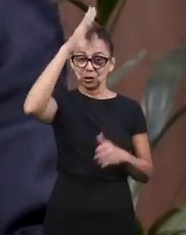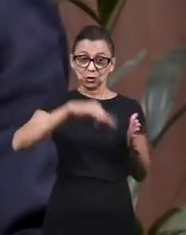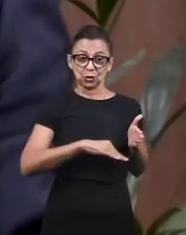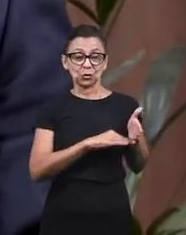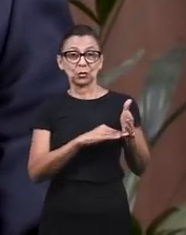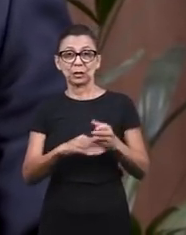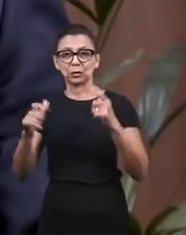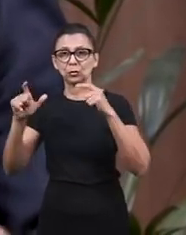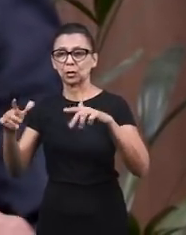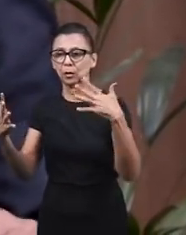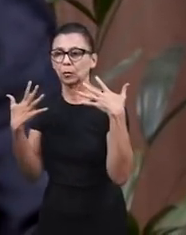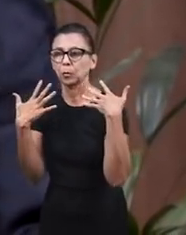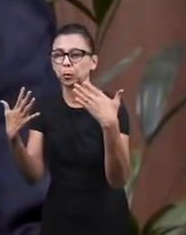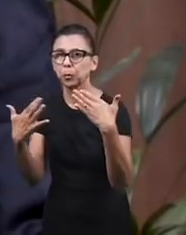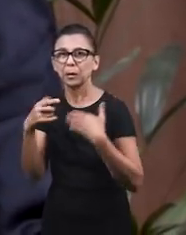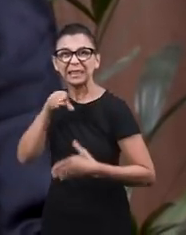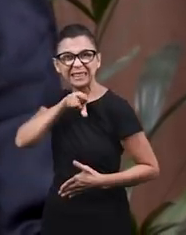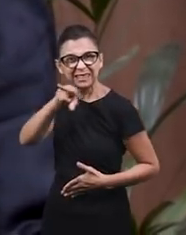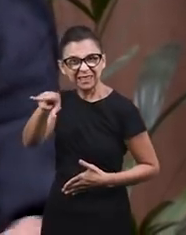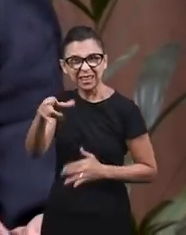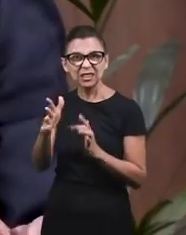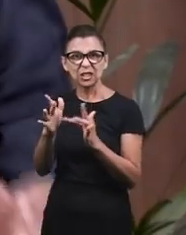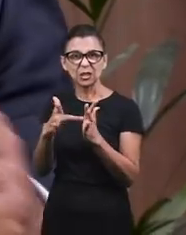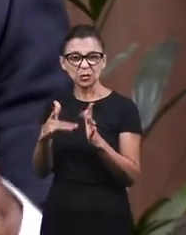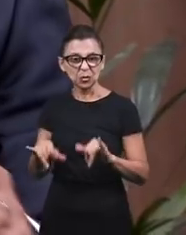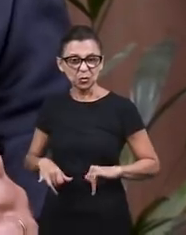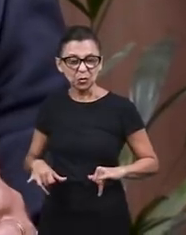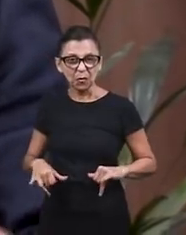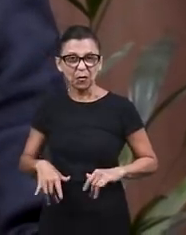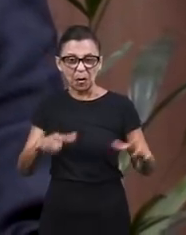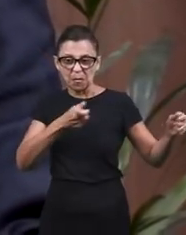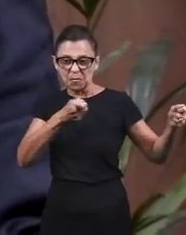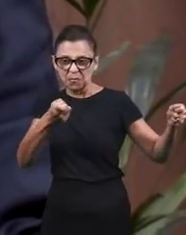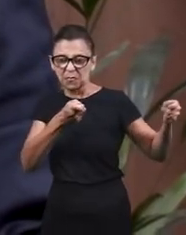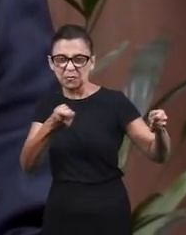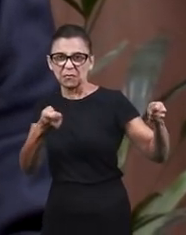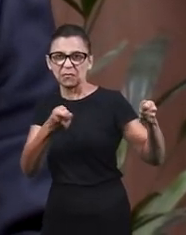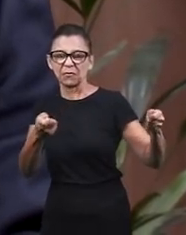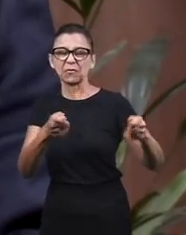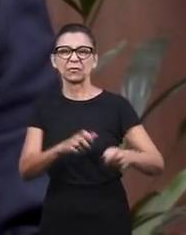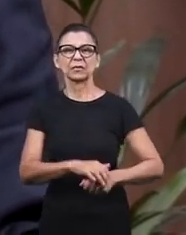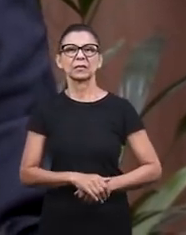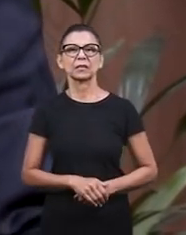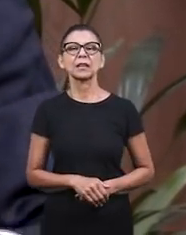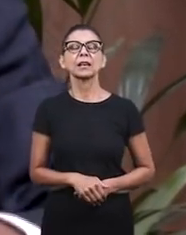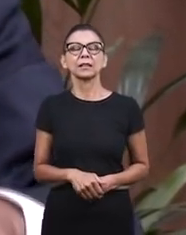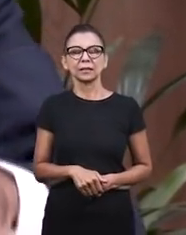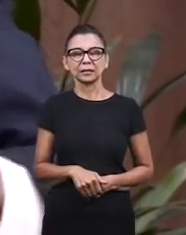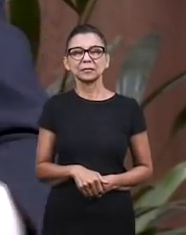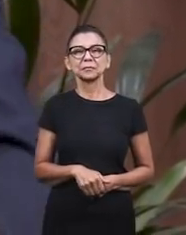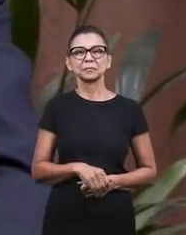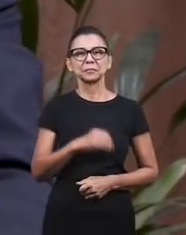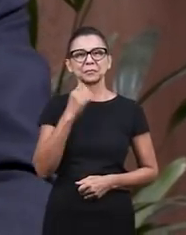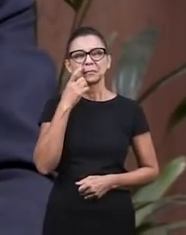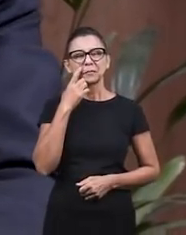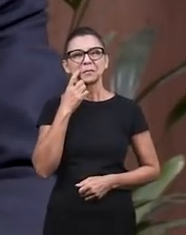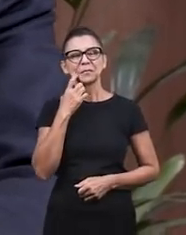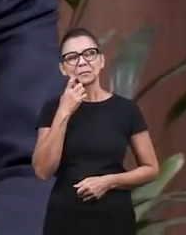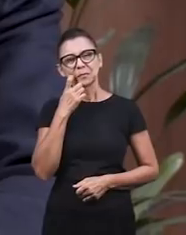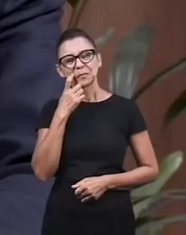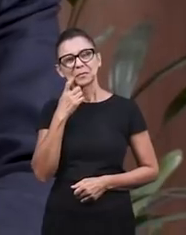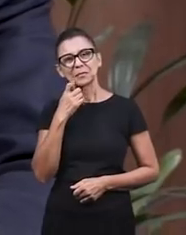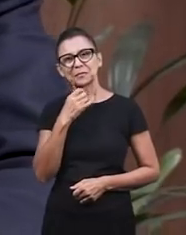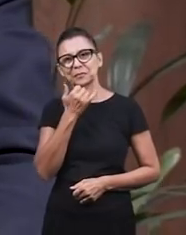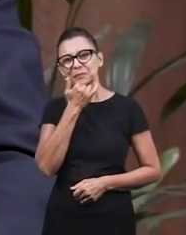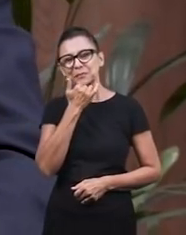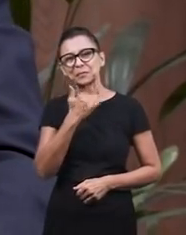deserto e para ser tentado no deserto. E não tinha aquele negócio, não vou não. Não, ele foi conduzido pelo Espírito Santo. E